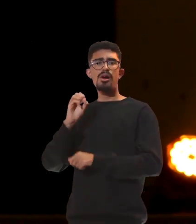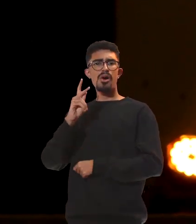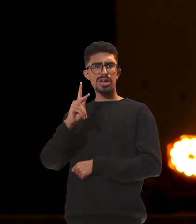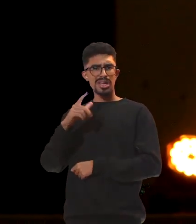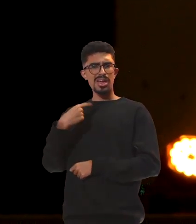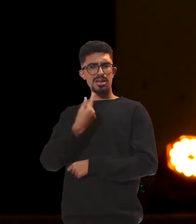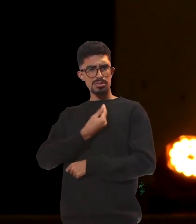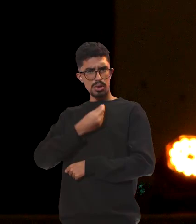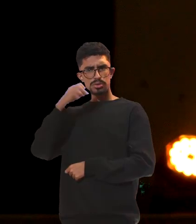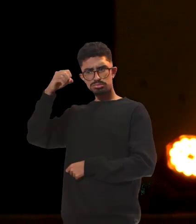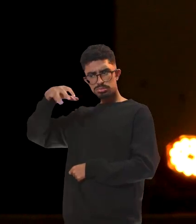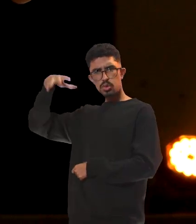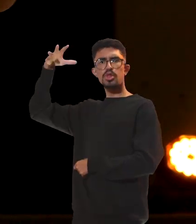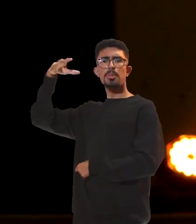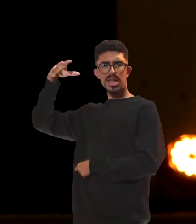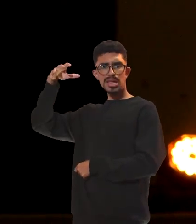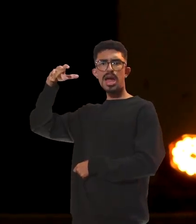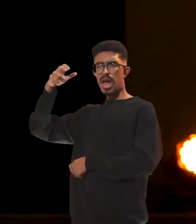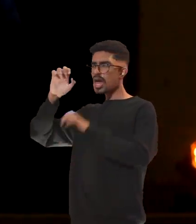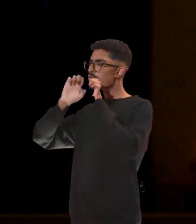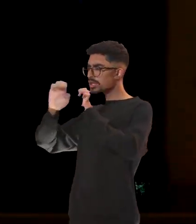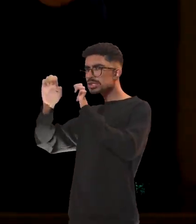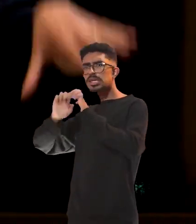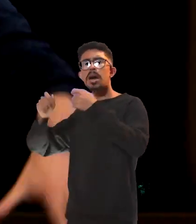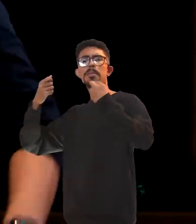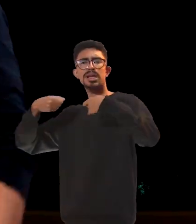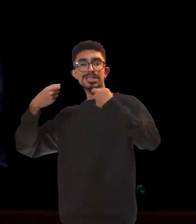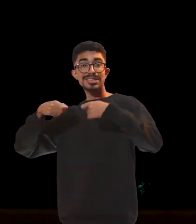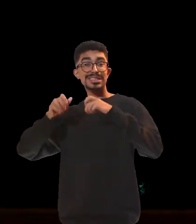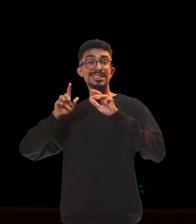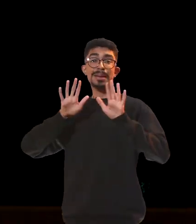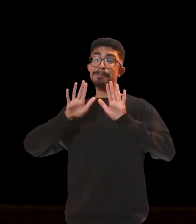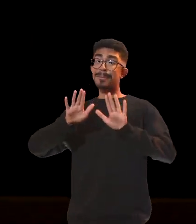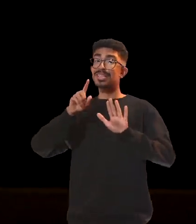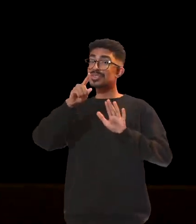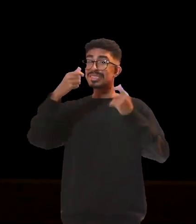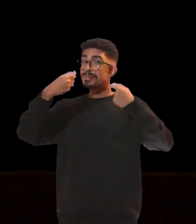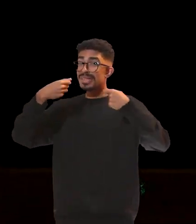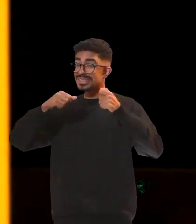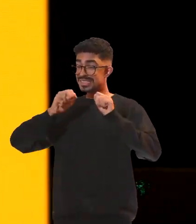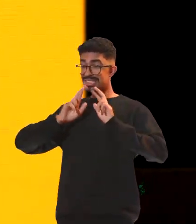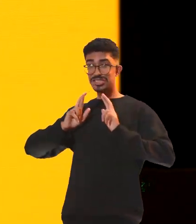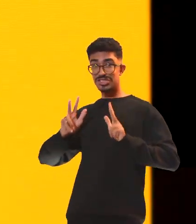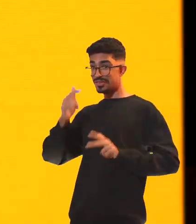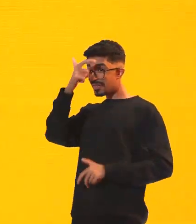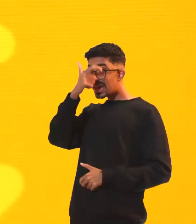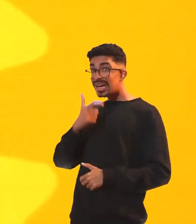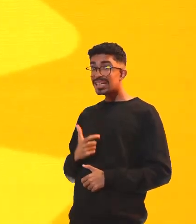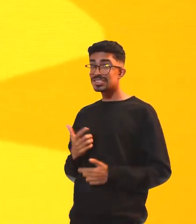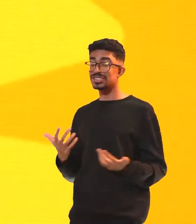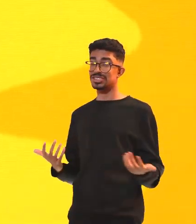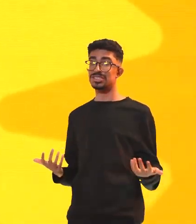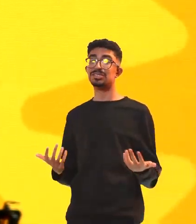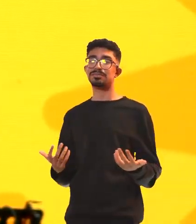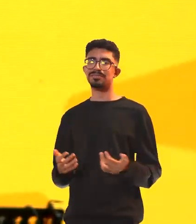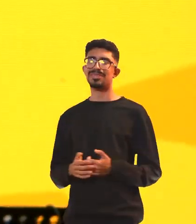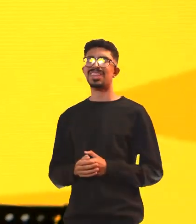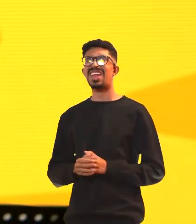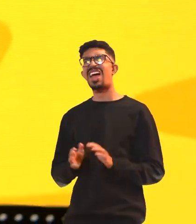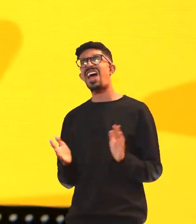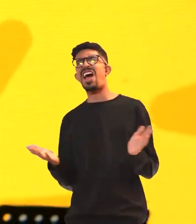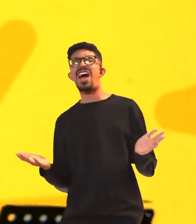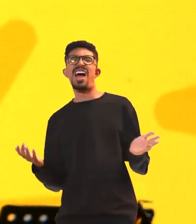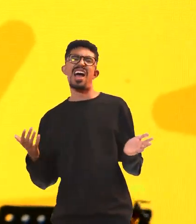trevas. Não, mas senão todo mundo vai me achar chato. Senão ninguém, né, vão achar que eu sou o crente